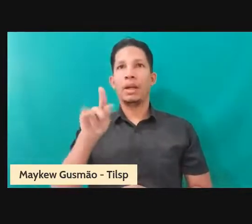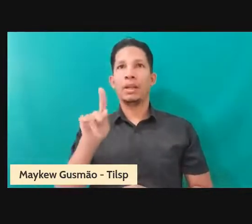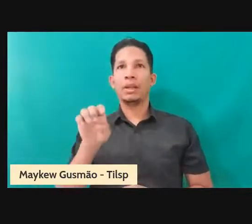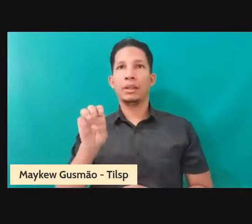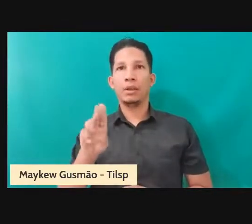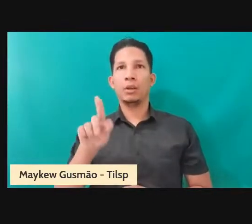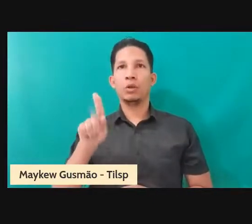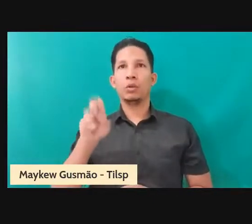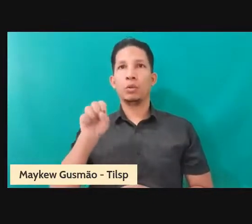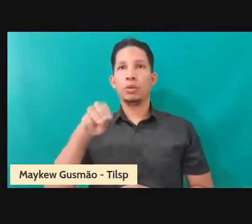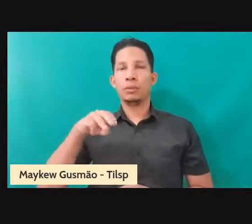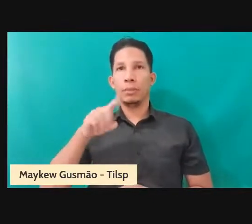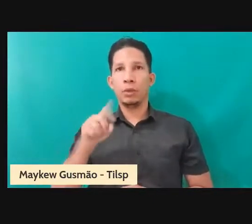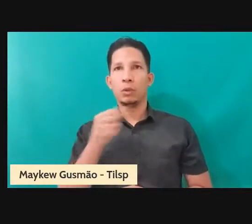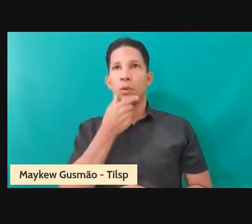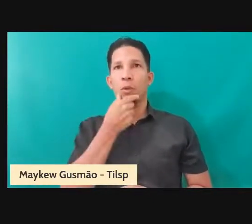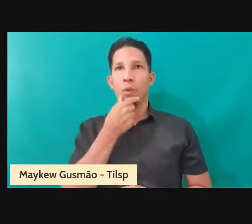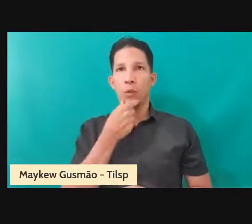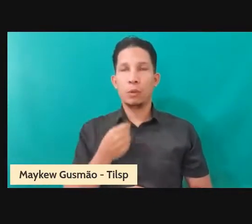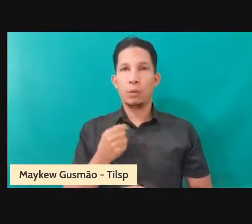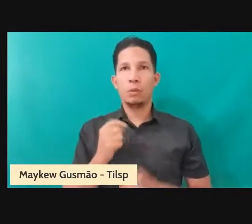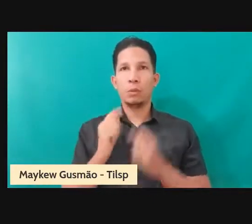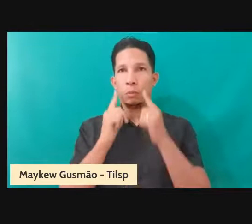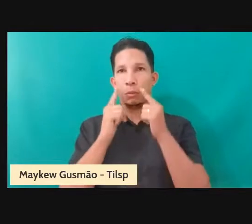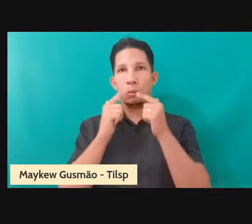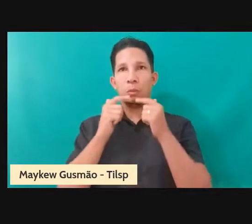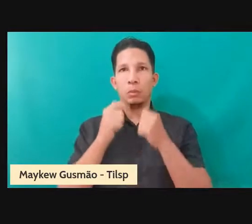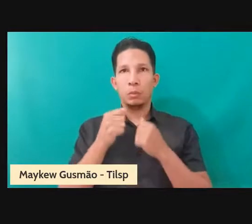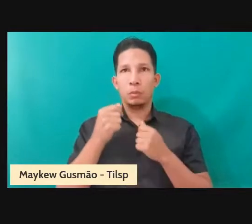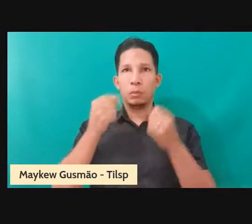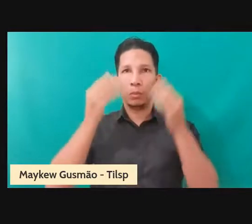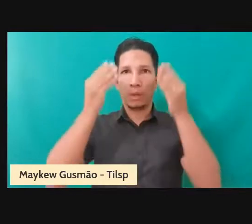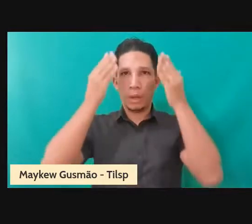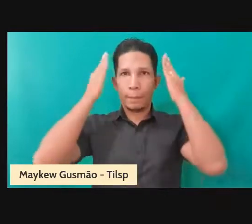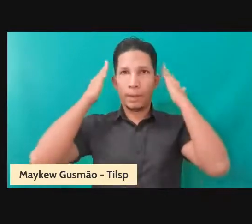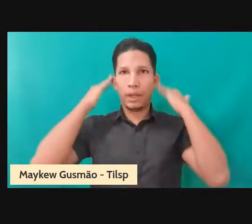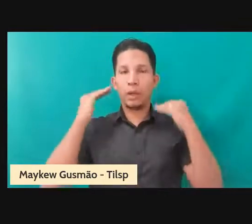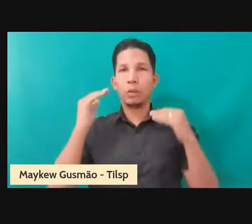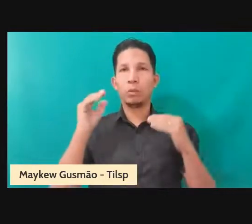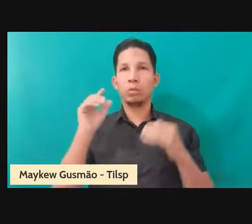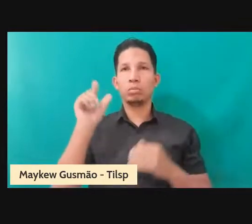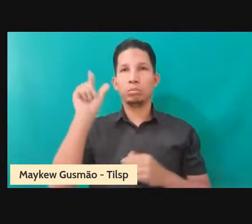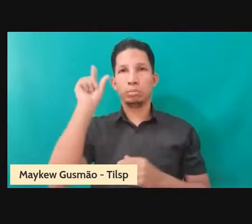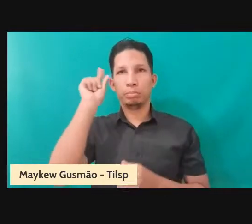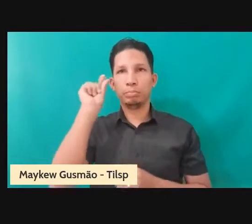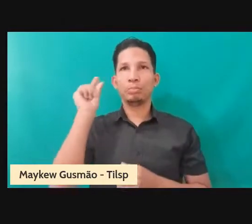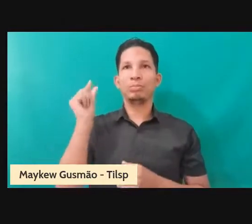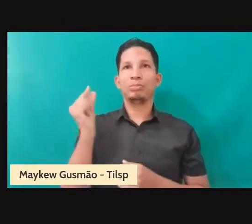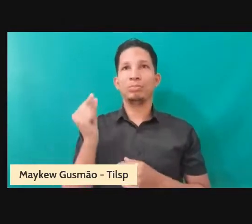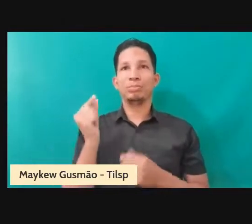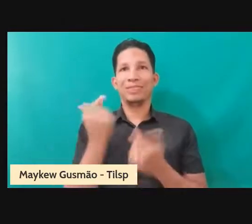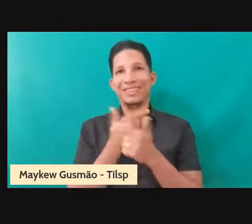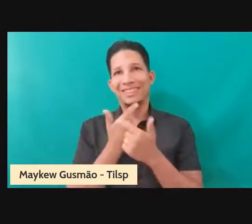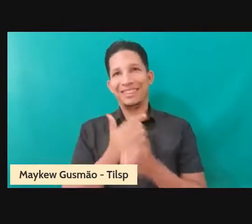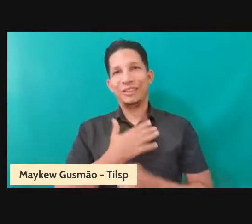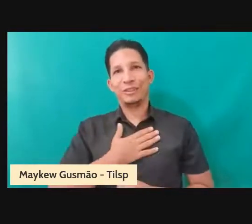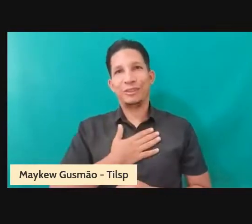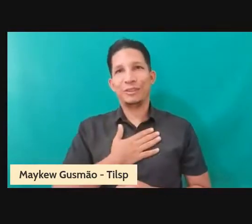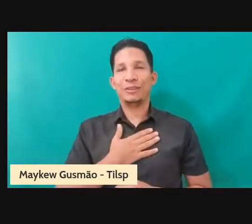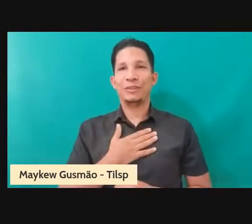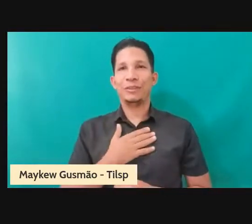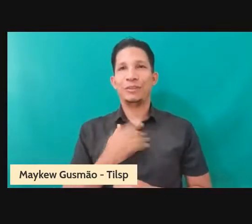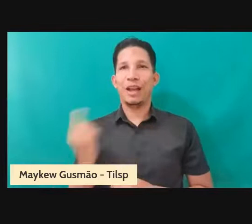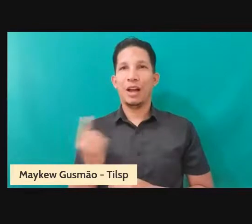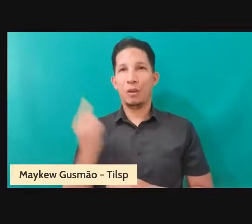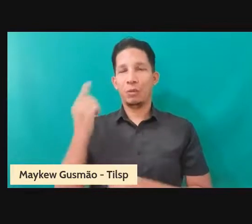um homem sem barba, cabelos curtos e escuros, sorridente e de altura média.